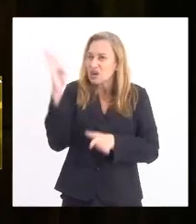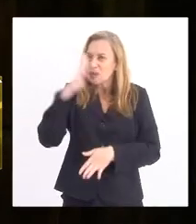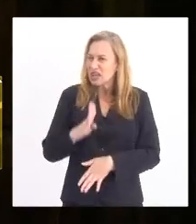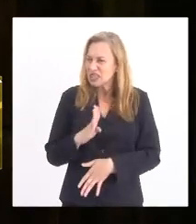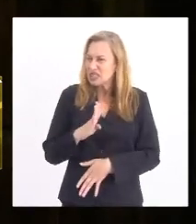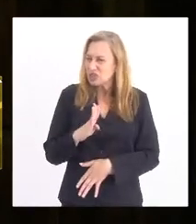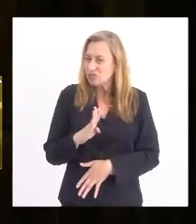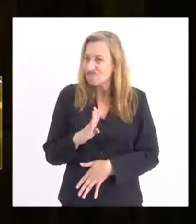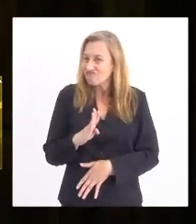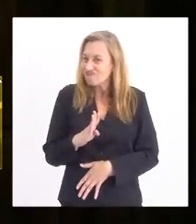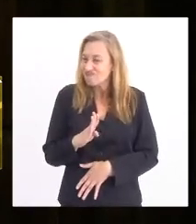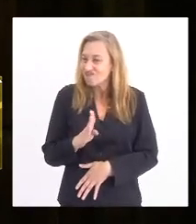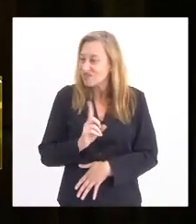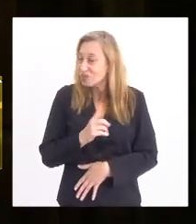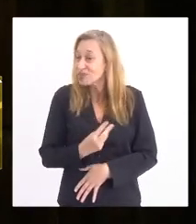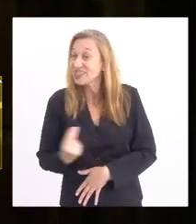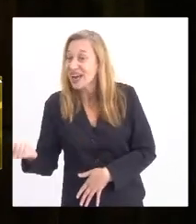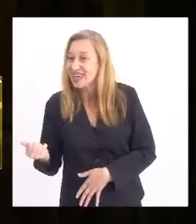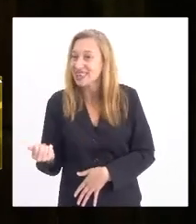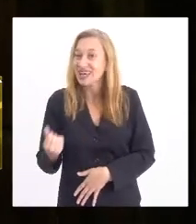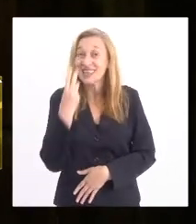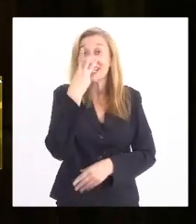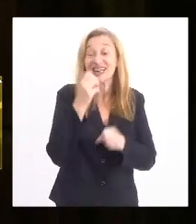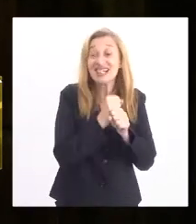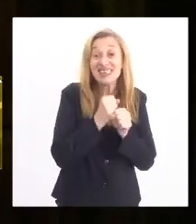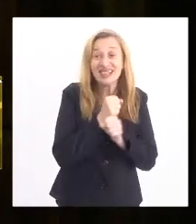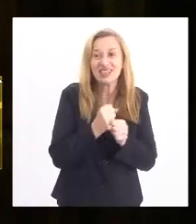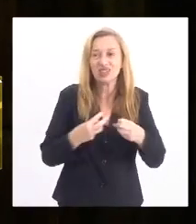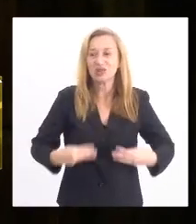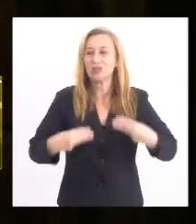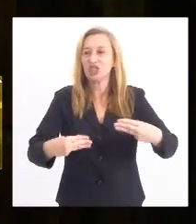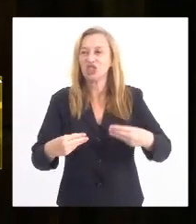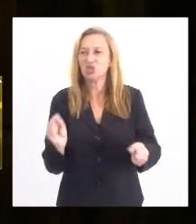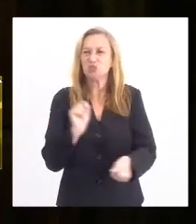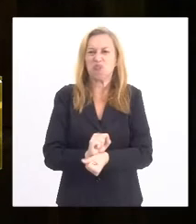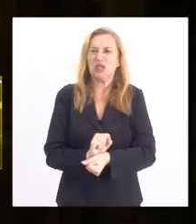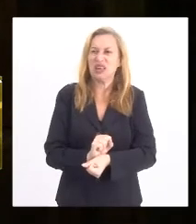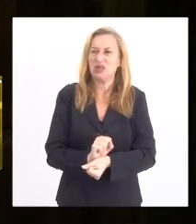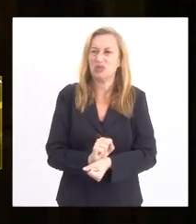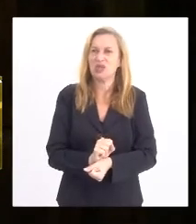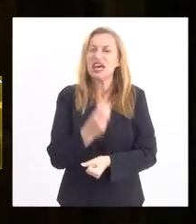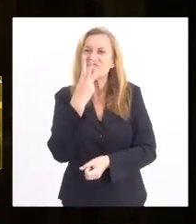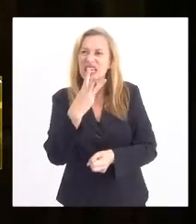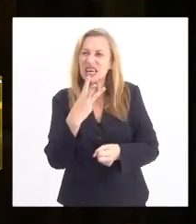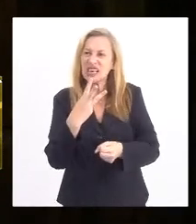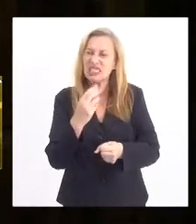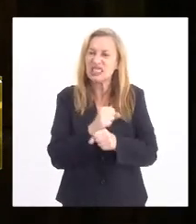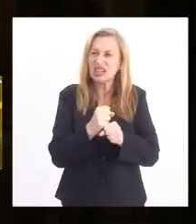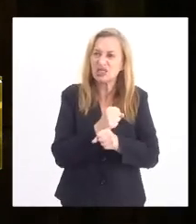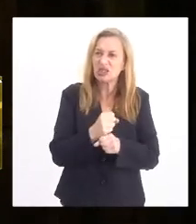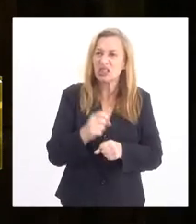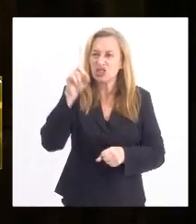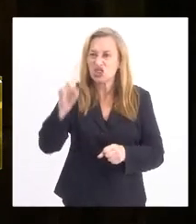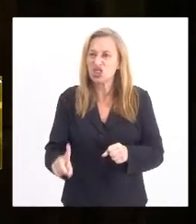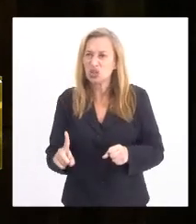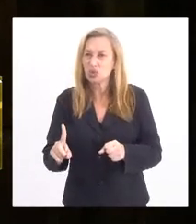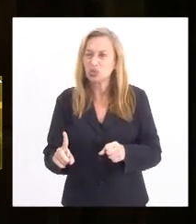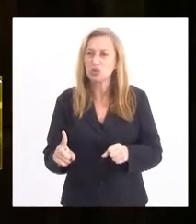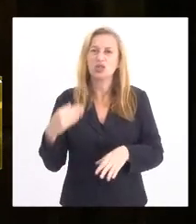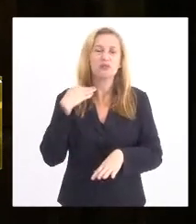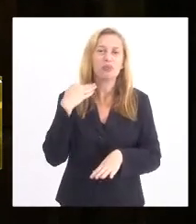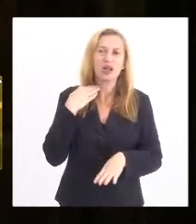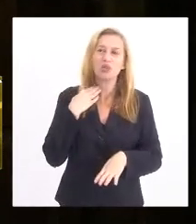nenhum há três anos sem o ministro preso três anos sem um diretor de banco preso